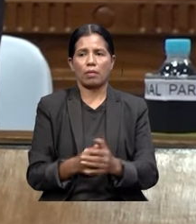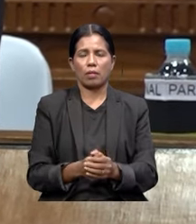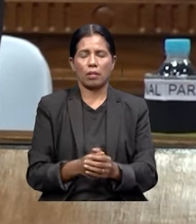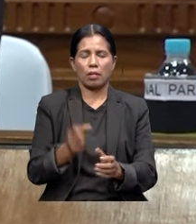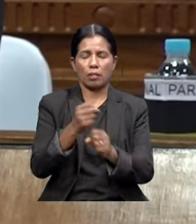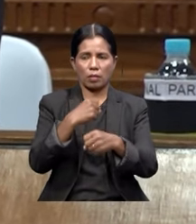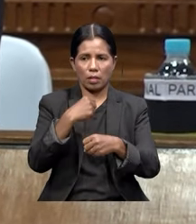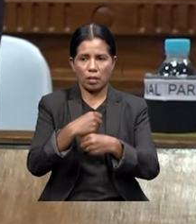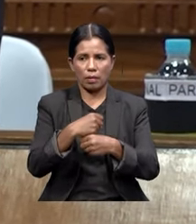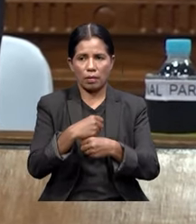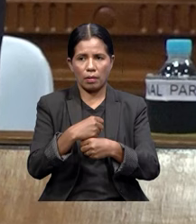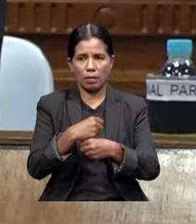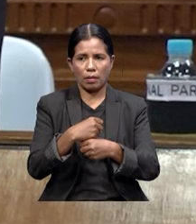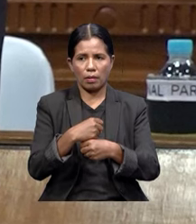cria,